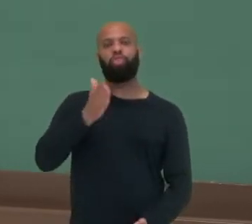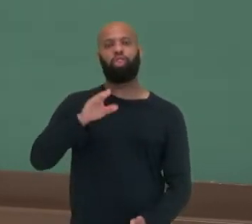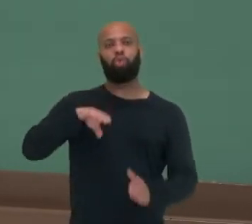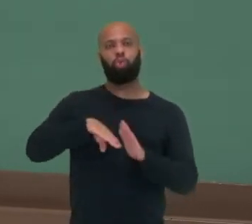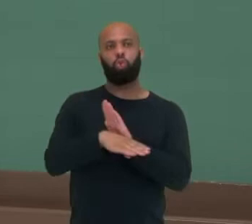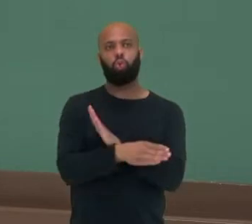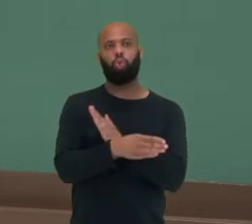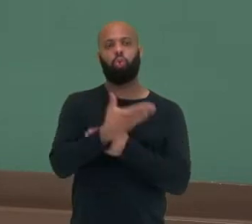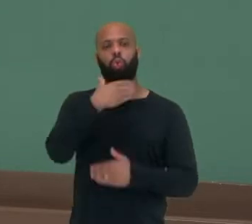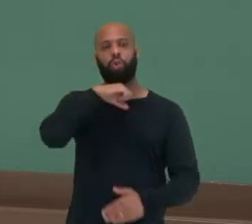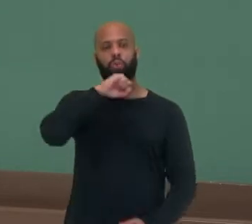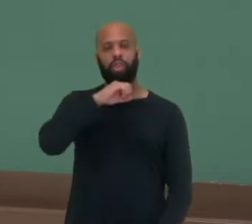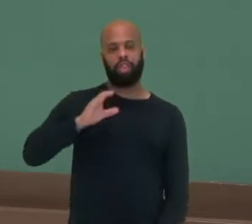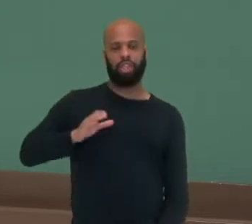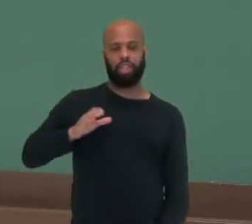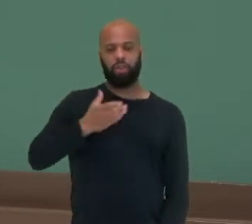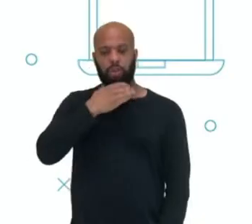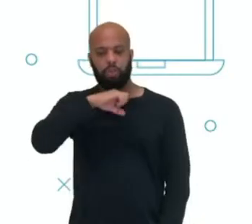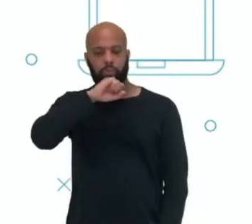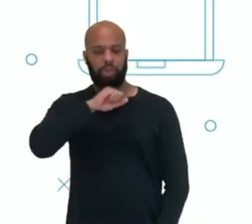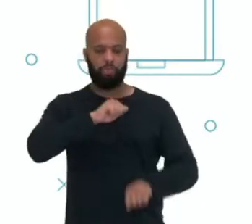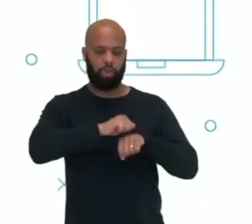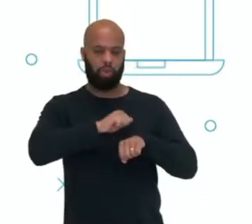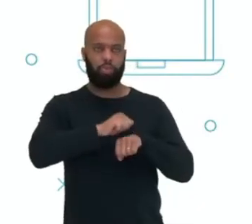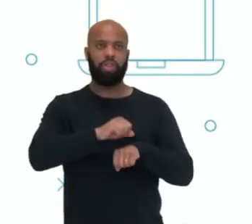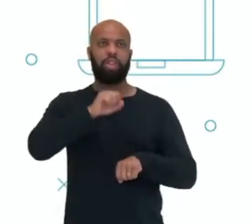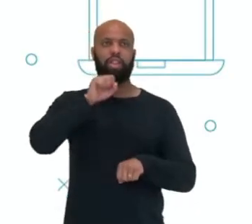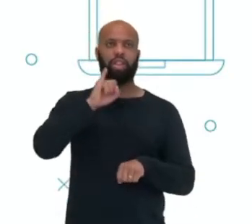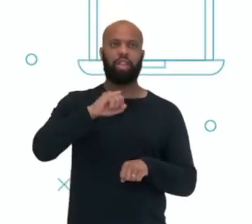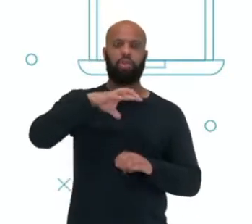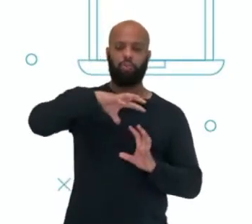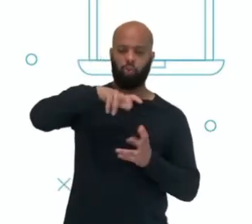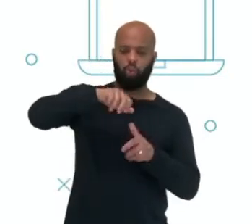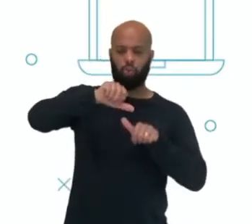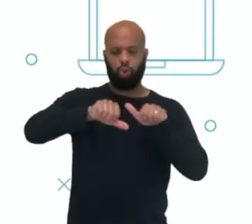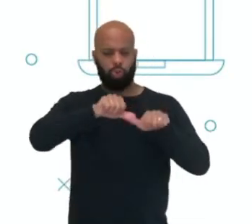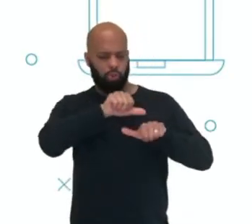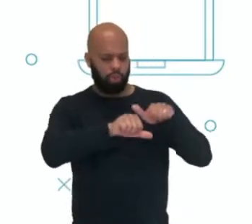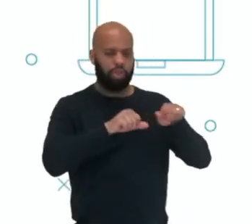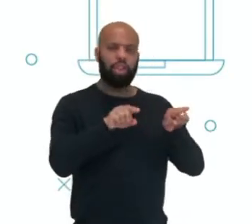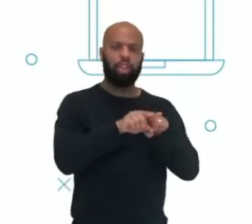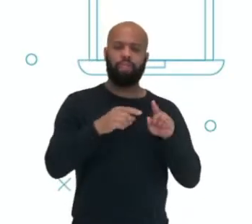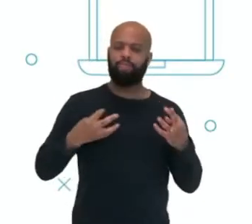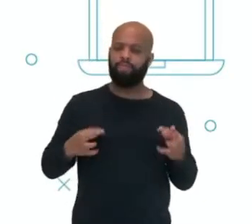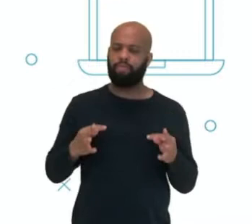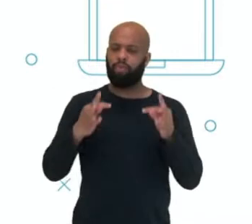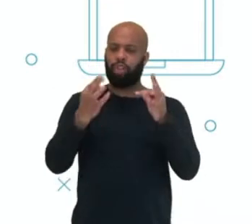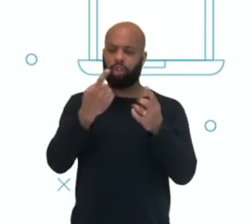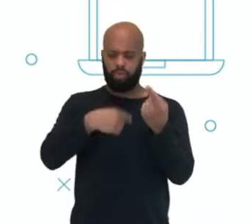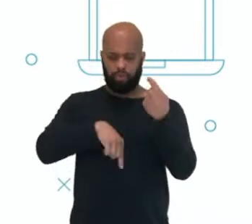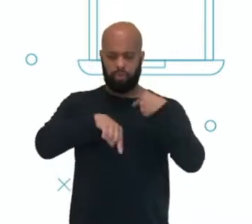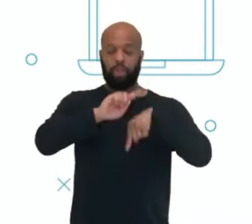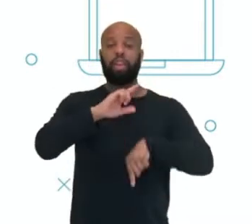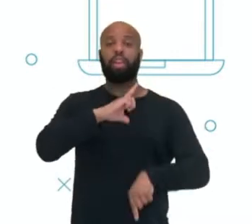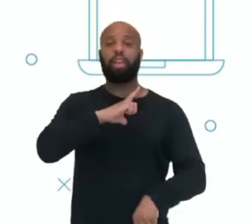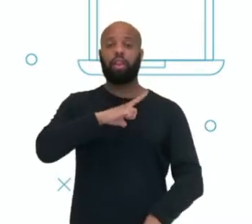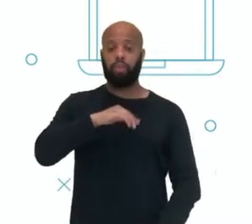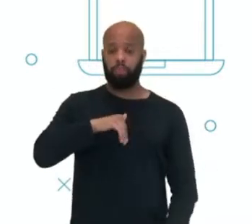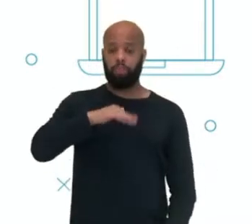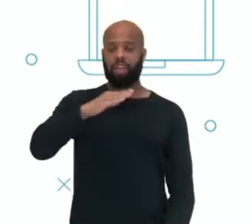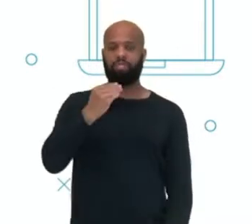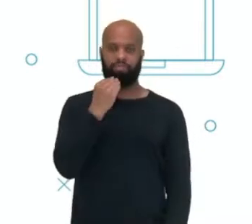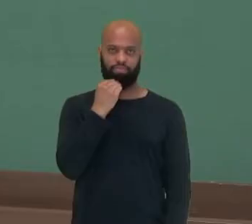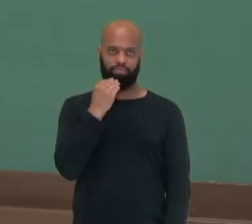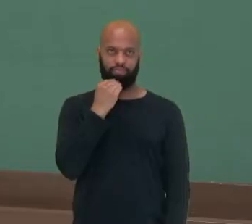Pai Pobre, que diz assim: quanto mais o mundo muda e quanto mais a tecnologia progride, maiores serão as